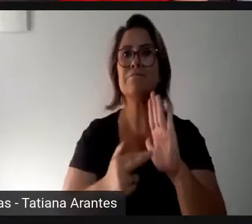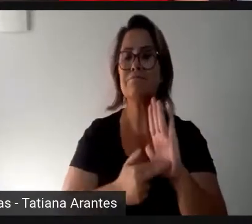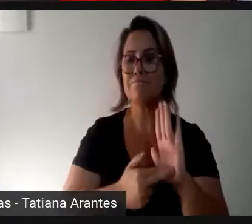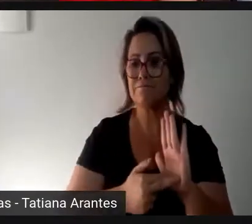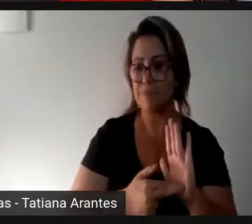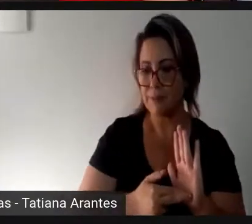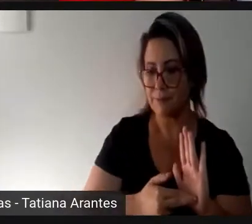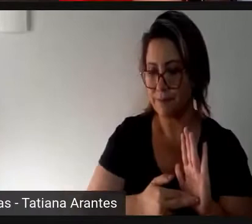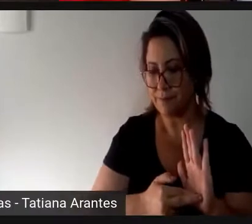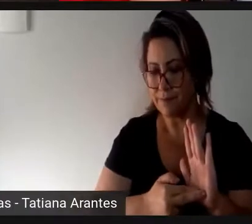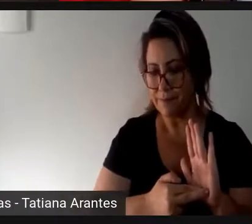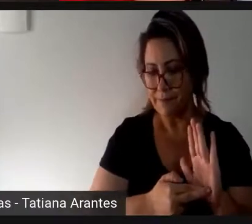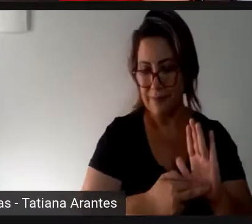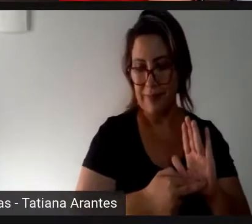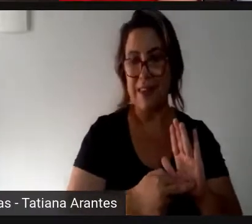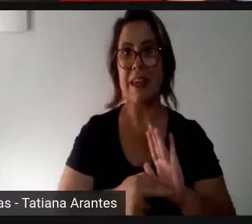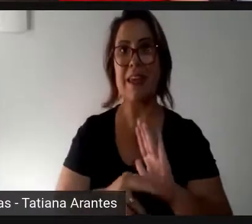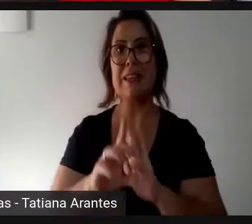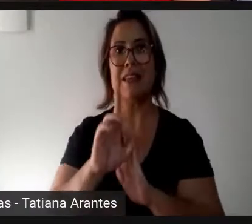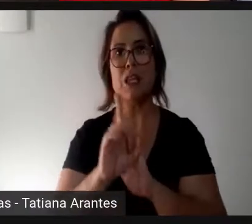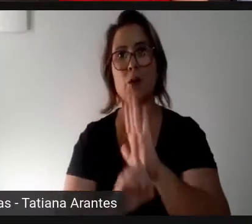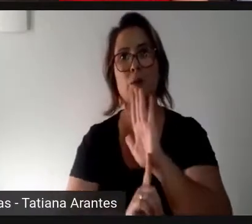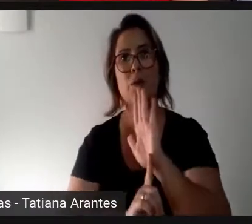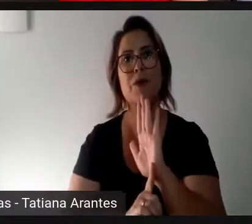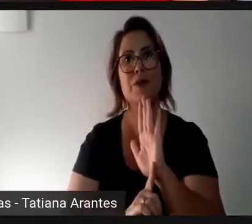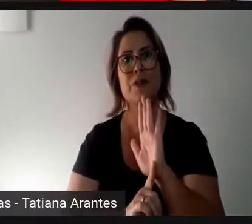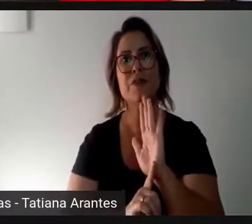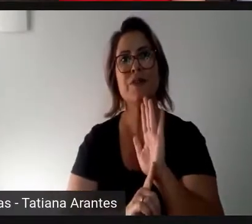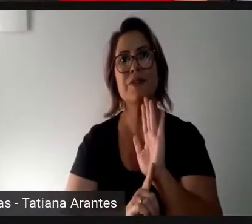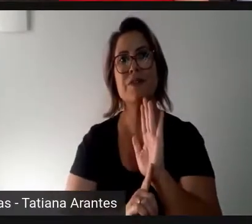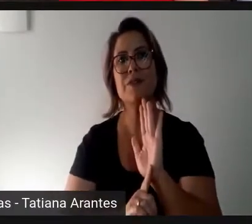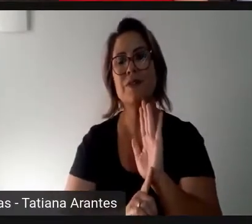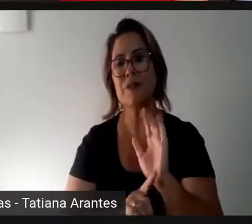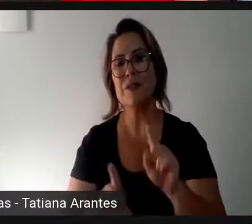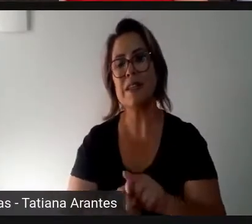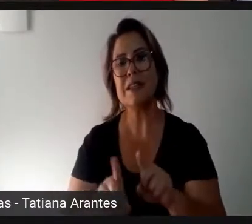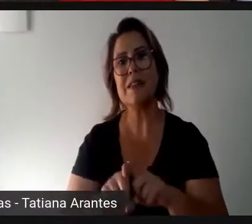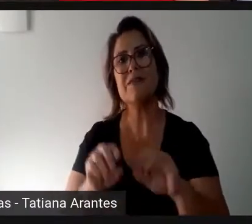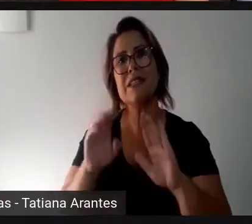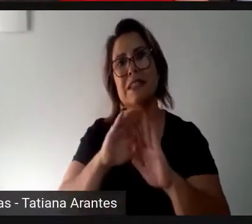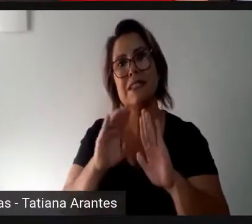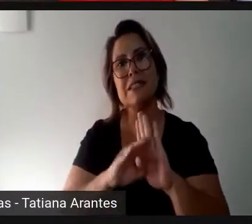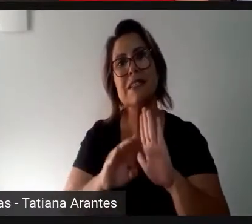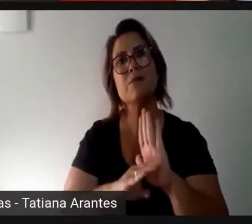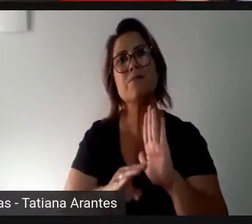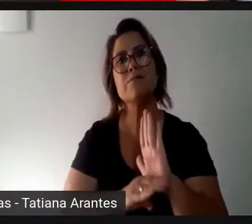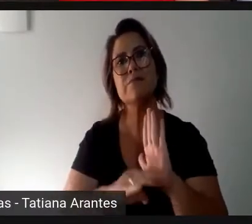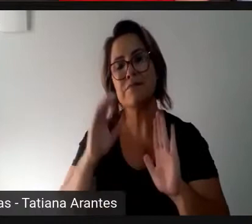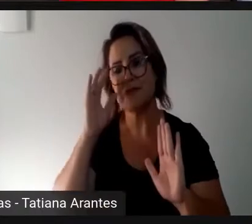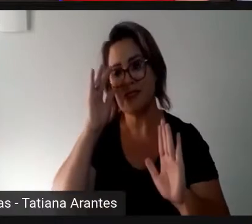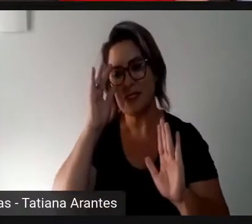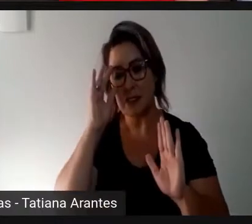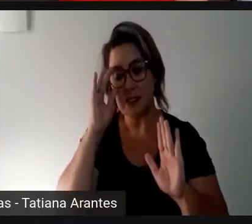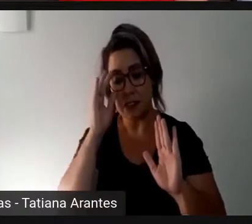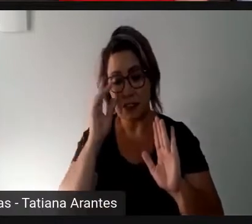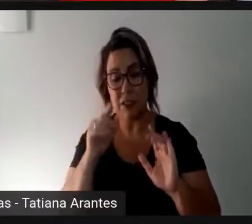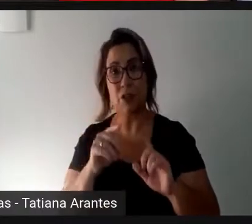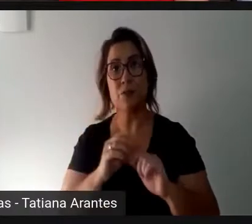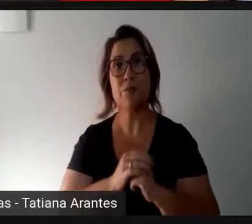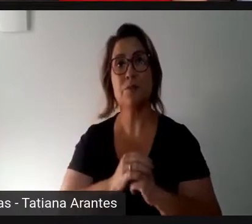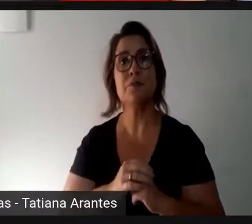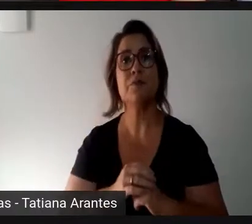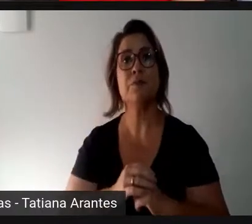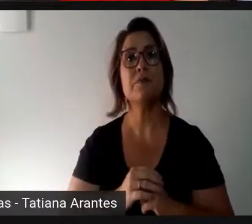o decreto teve que dizer, afinal de contas, se eu tenho isso como critério, se a empresa tem ou não tem um programa de integridade, e o